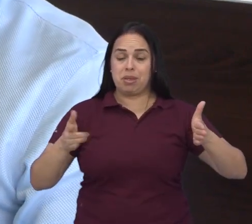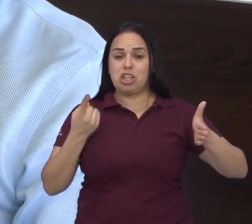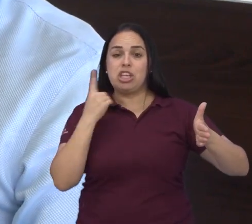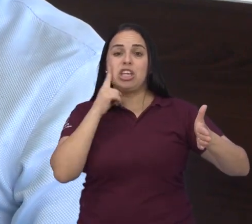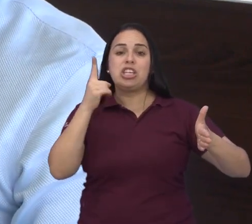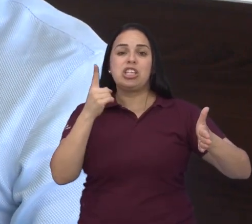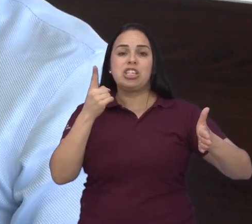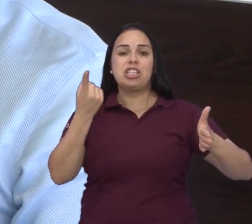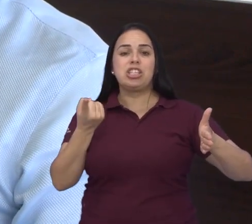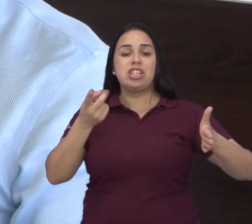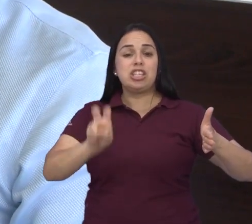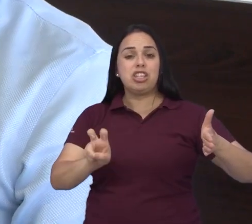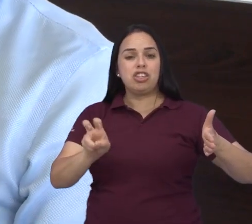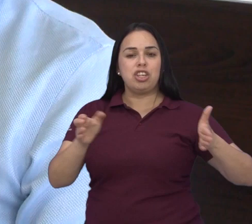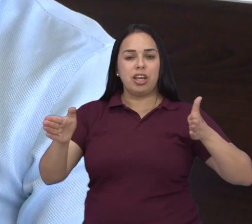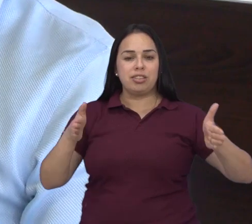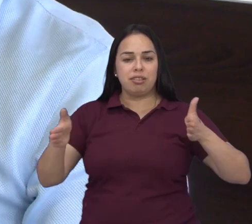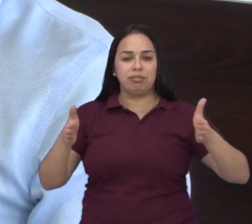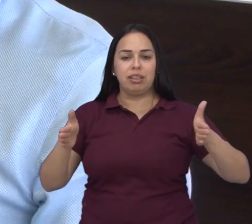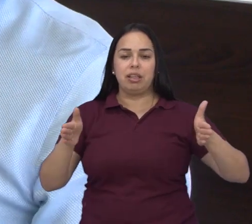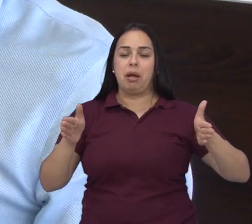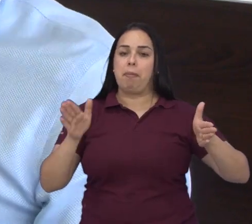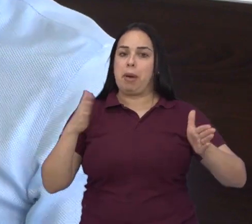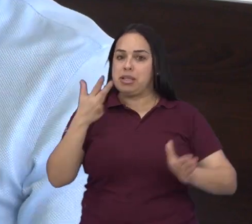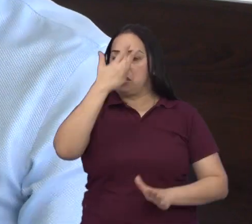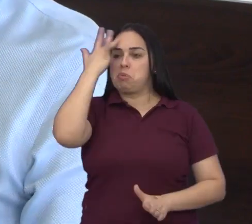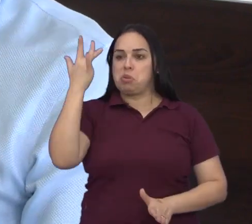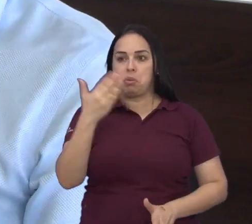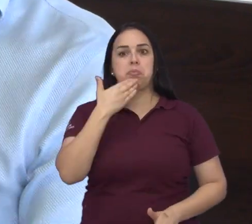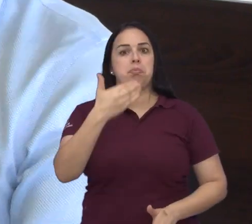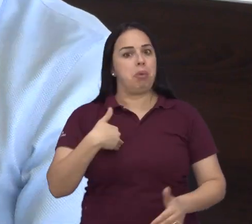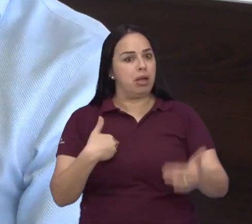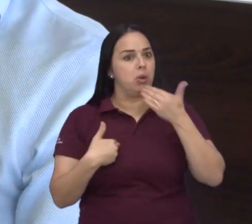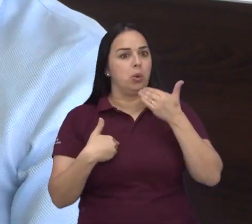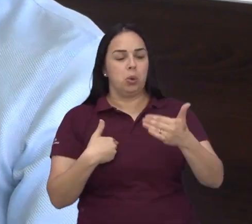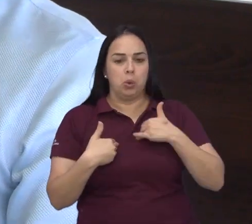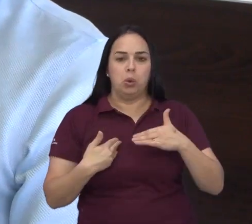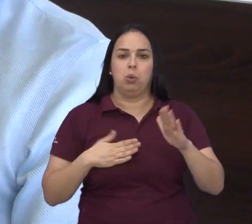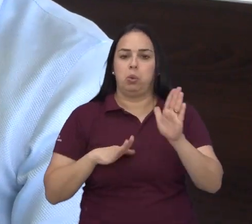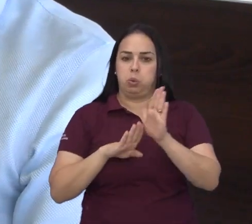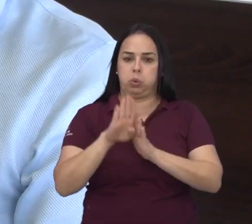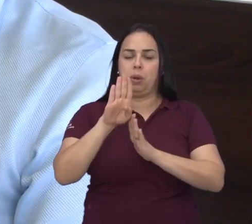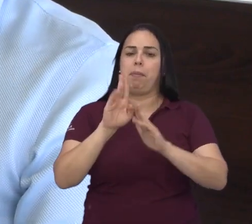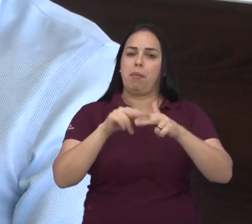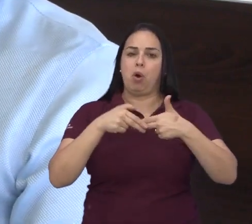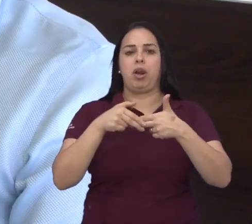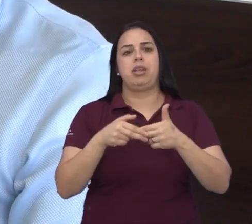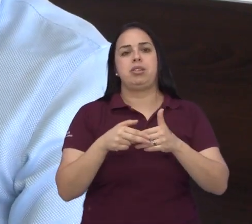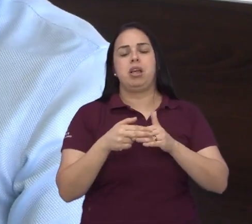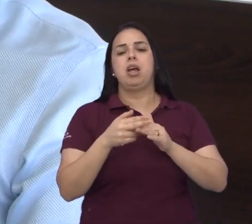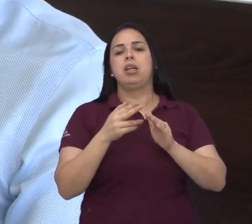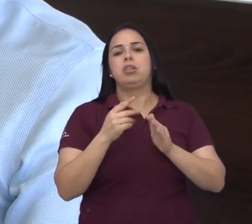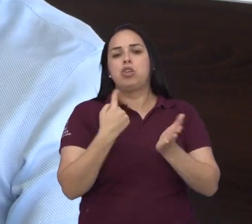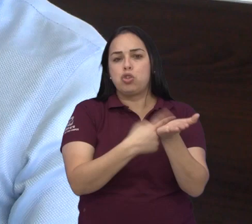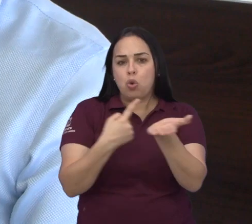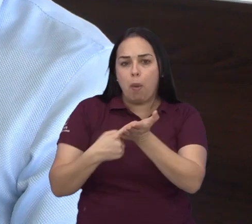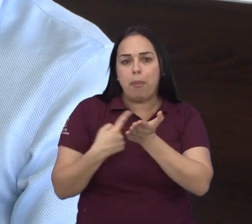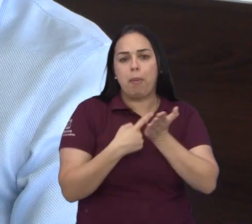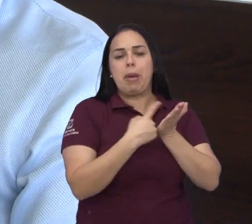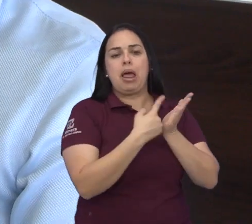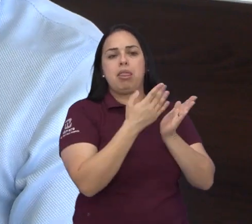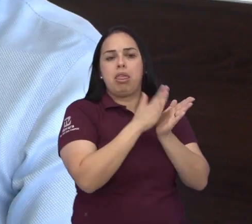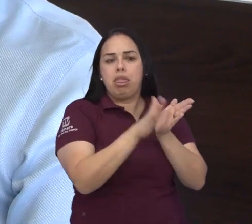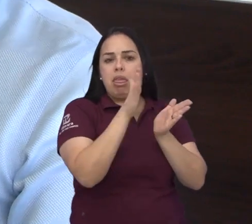a mais aí para poder fazer declaração, a gente tem uma demanda muito alta. Então, a gente precisa readequar a nossa